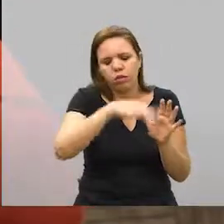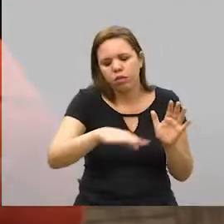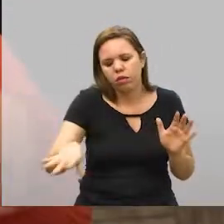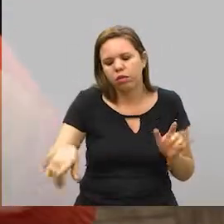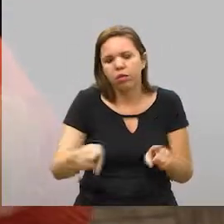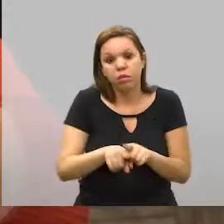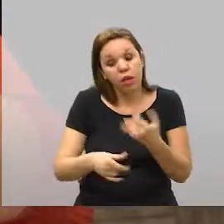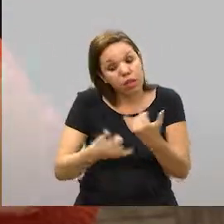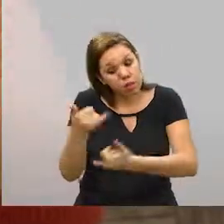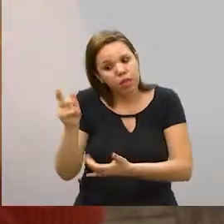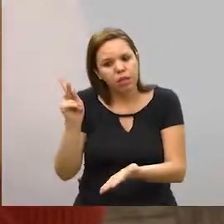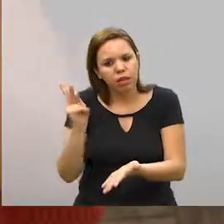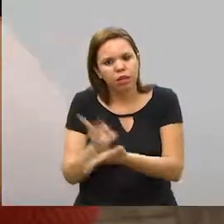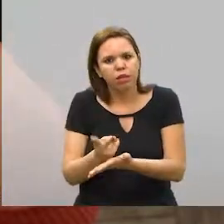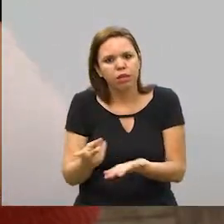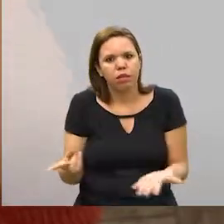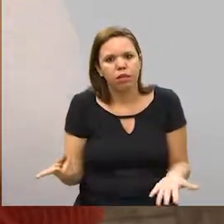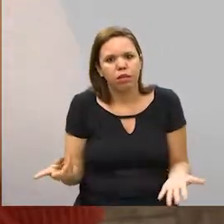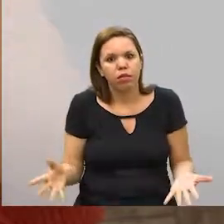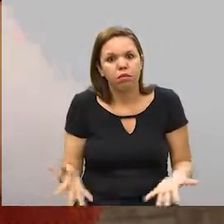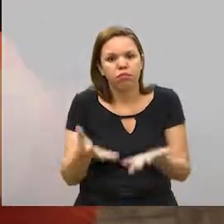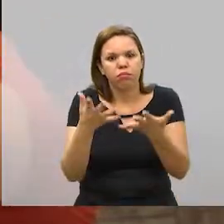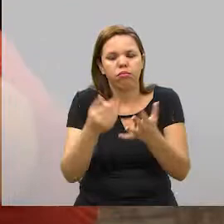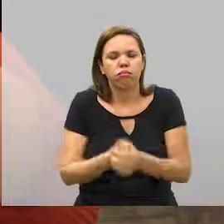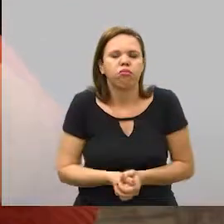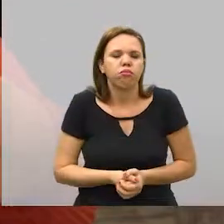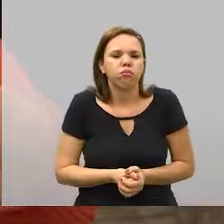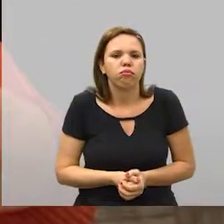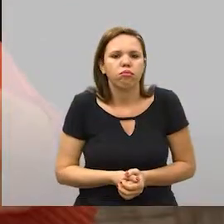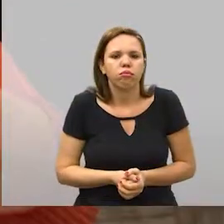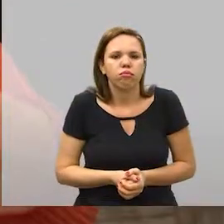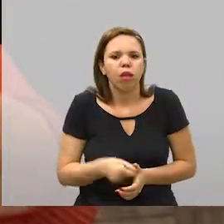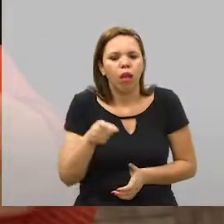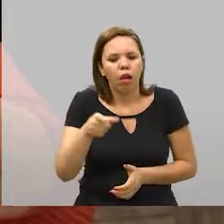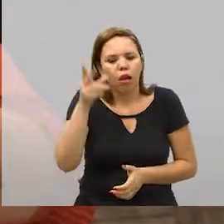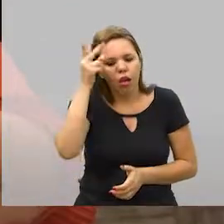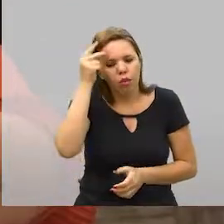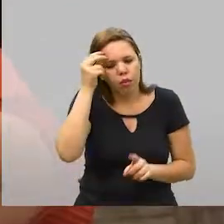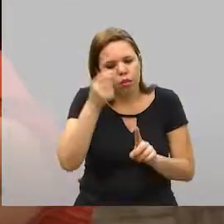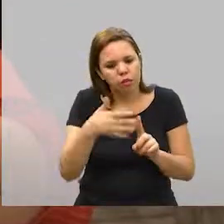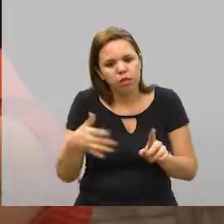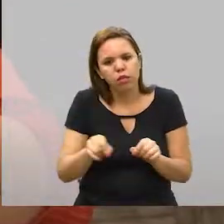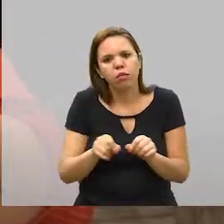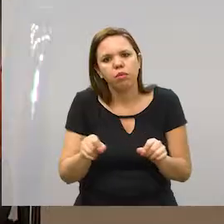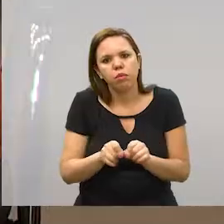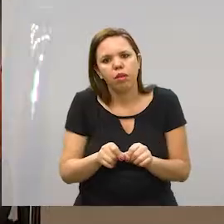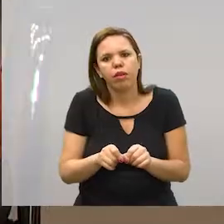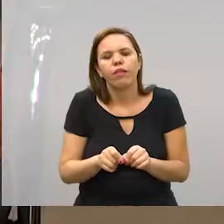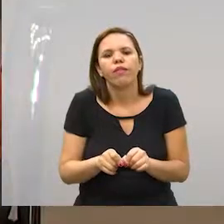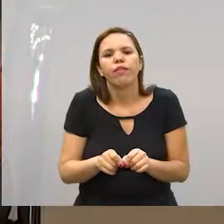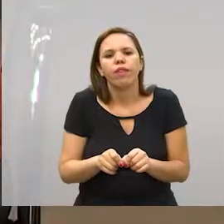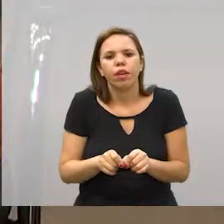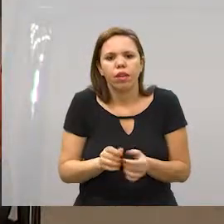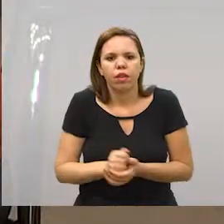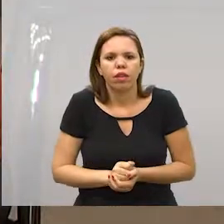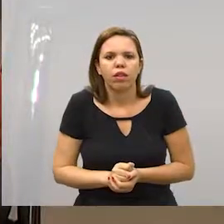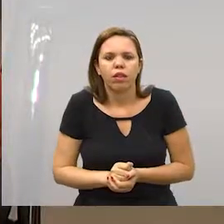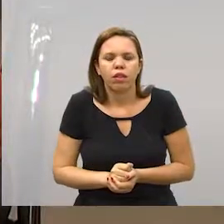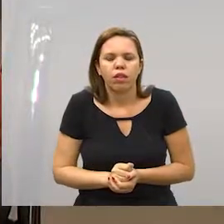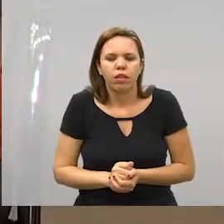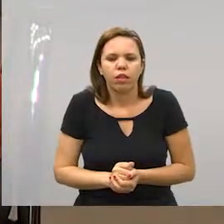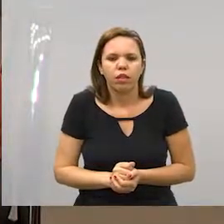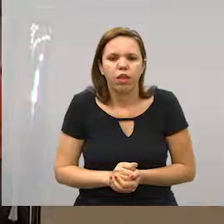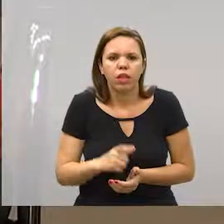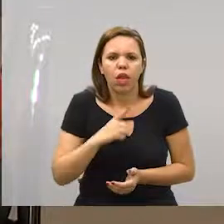crianças, quanto para o brincar mesmo, assim, para a extensão daquele aprendizado. Já tem uma fase 2 e já